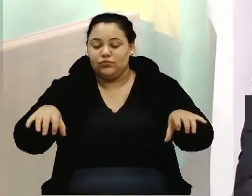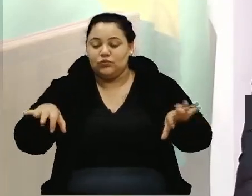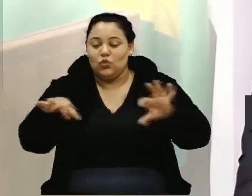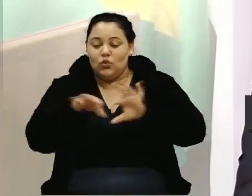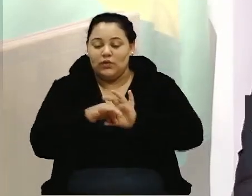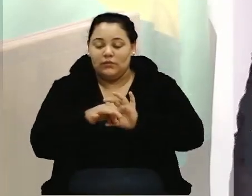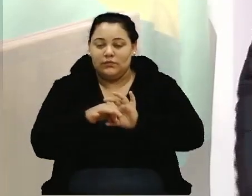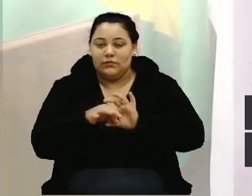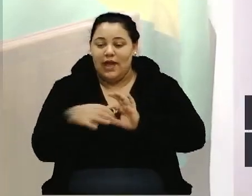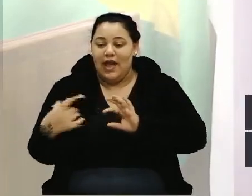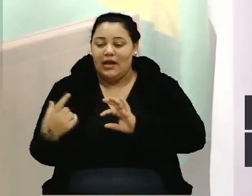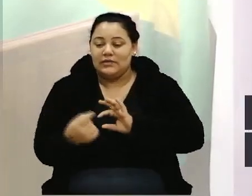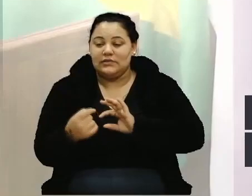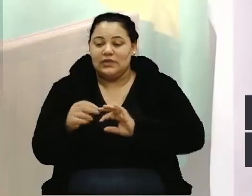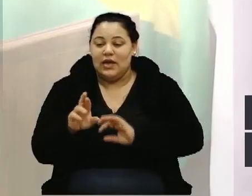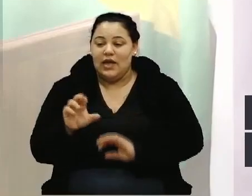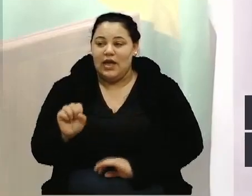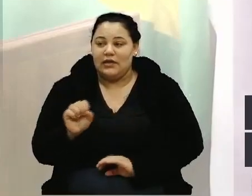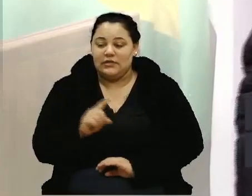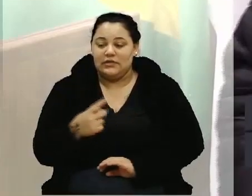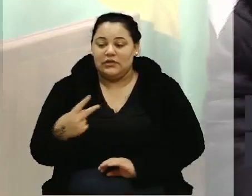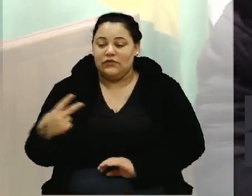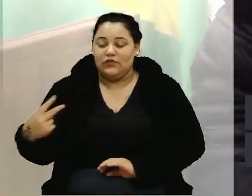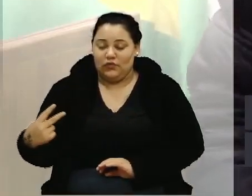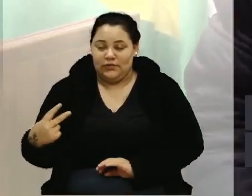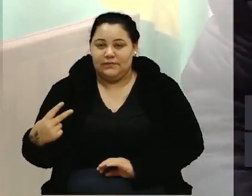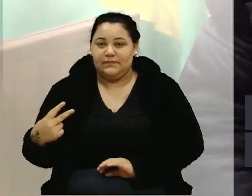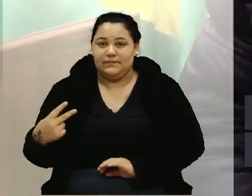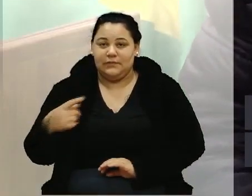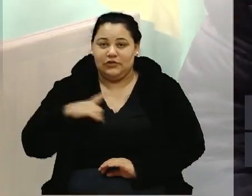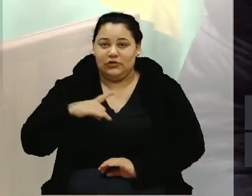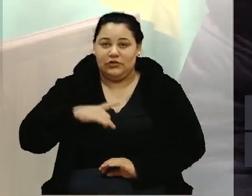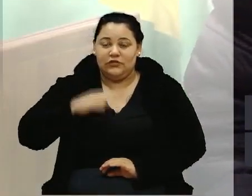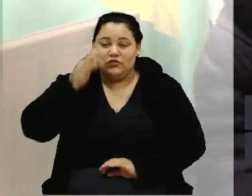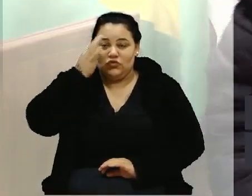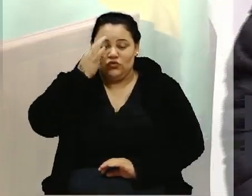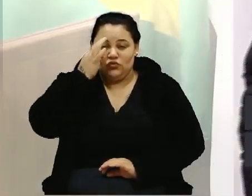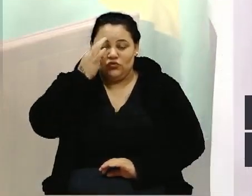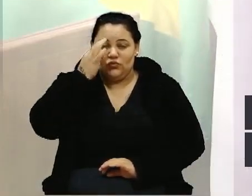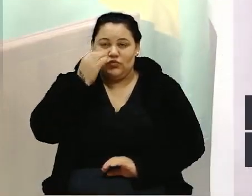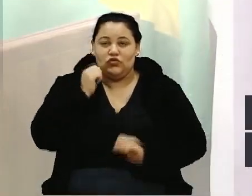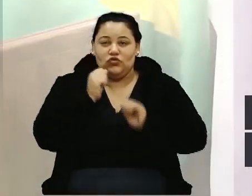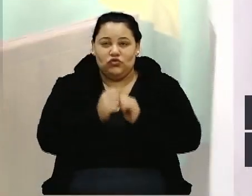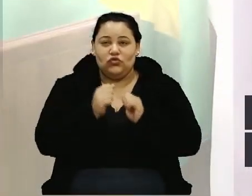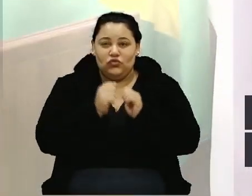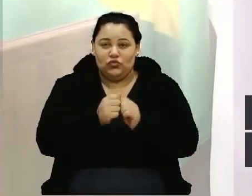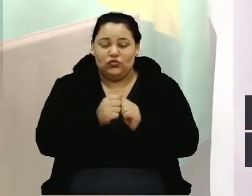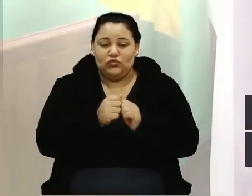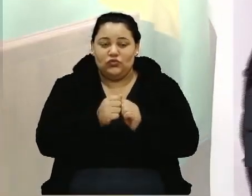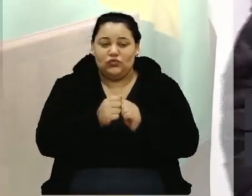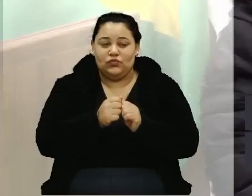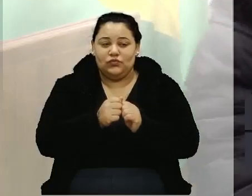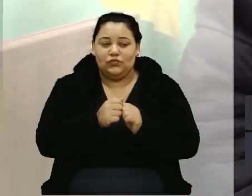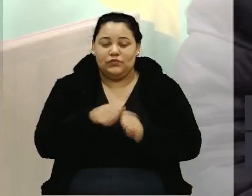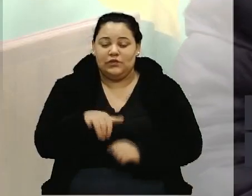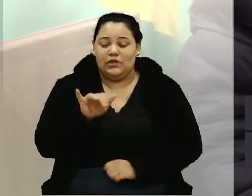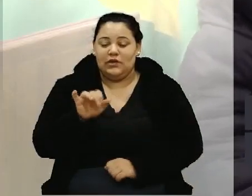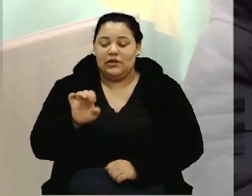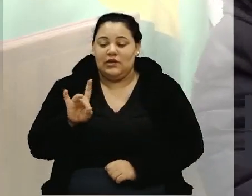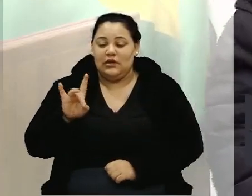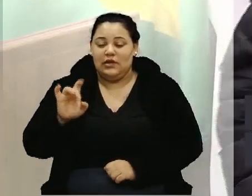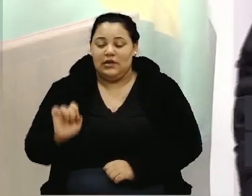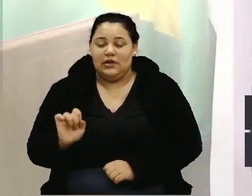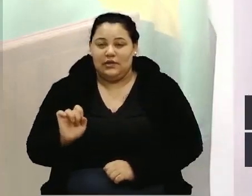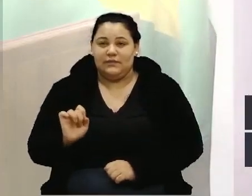estivemos juntos no PPV do governo Ieda, onde conseguimos a UBS do Belo